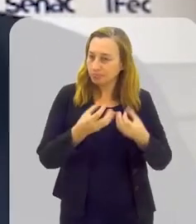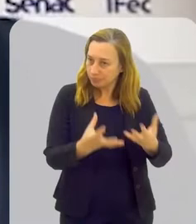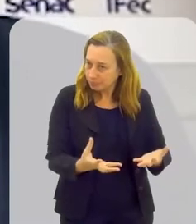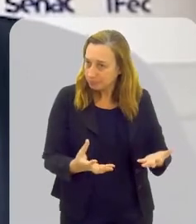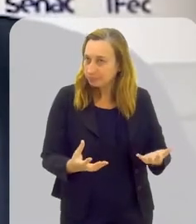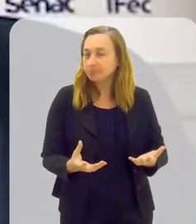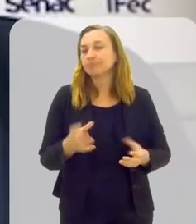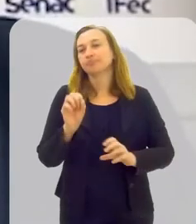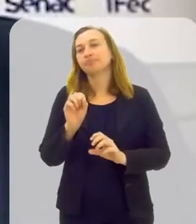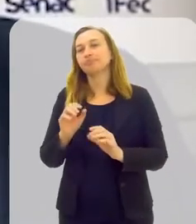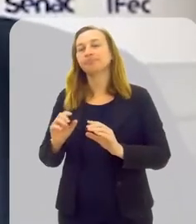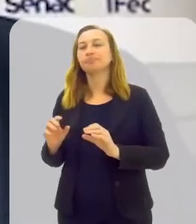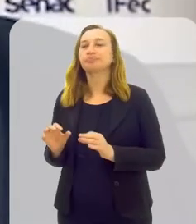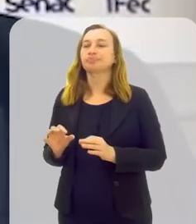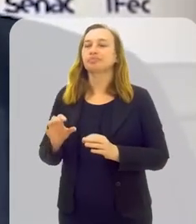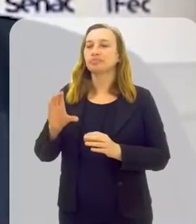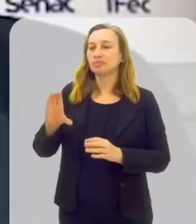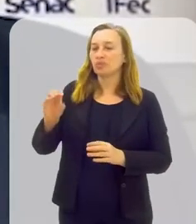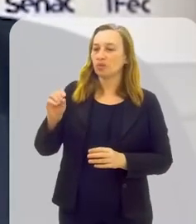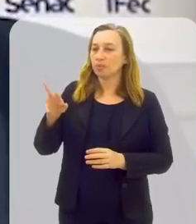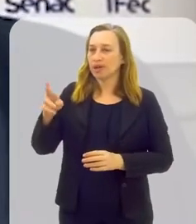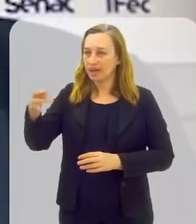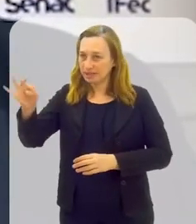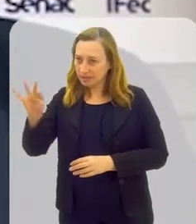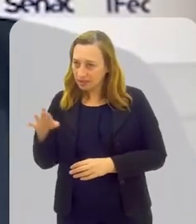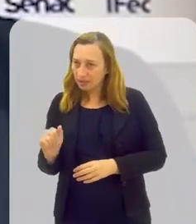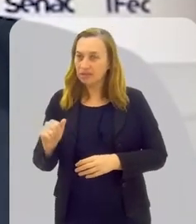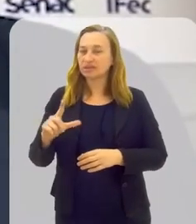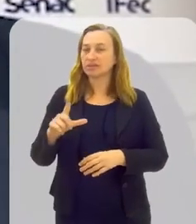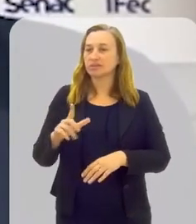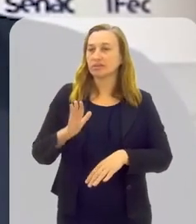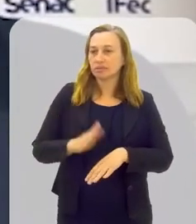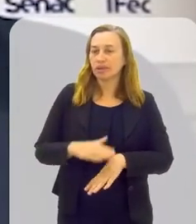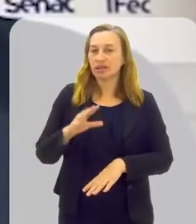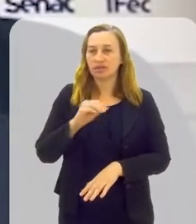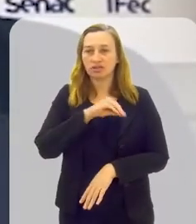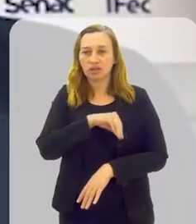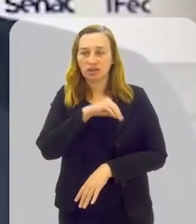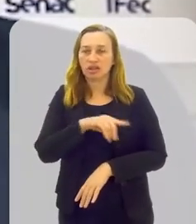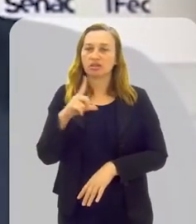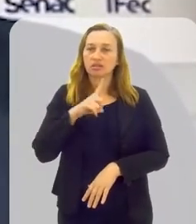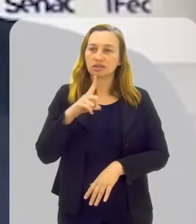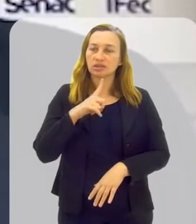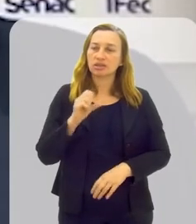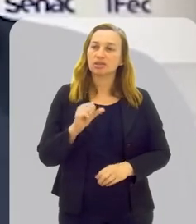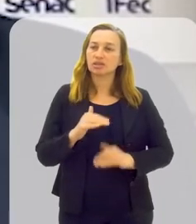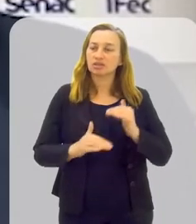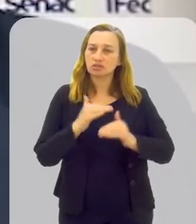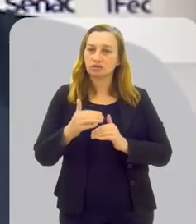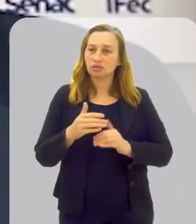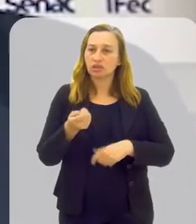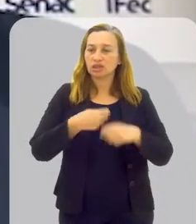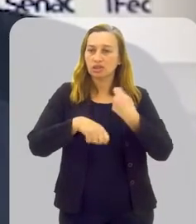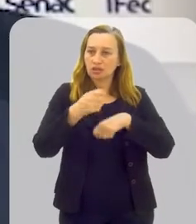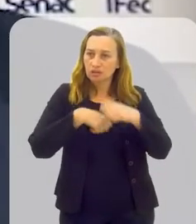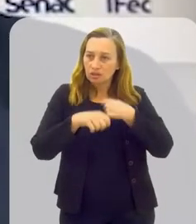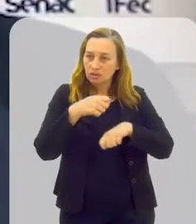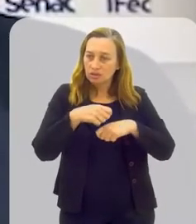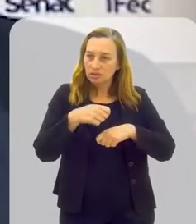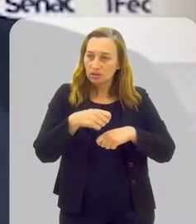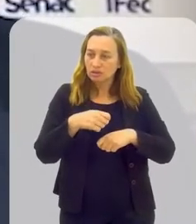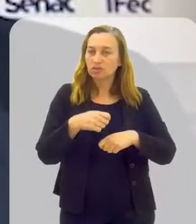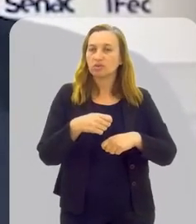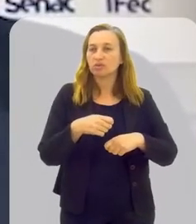nós doamos as cooperativas para que elas sim criam mais insumos possam ter uma agenda e aí a gente comente essa economia